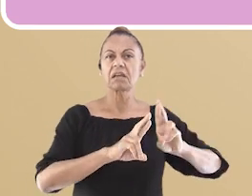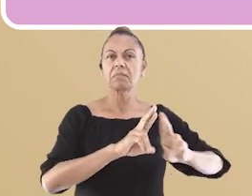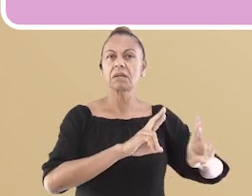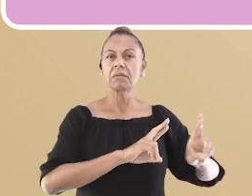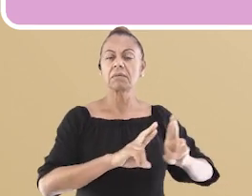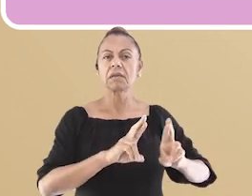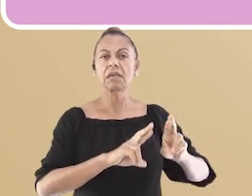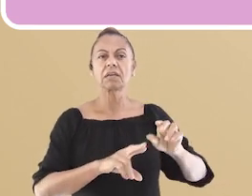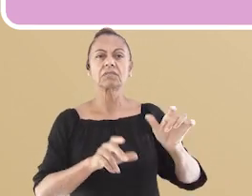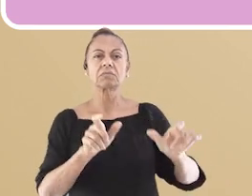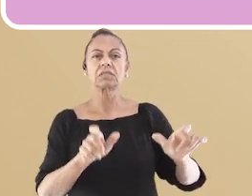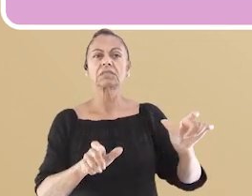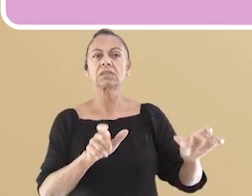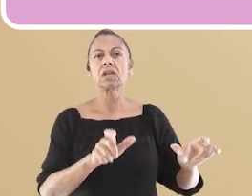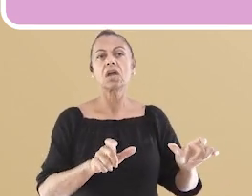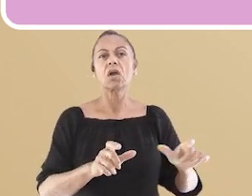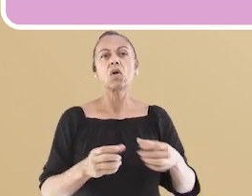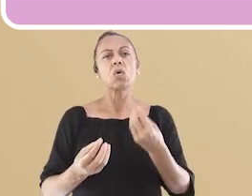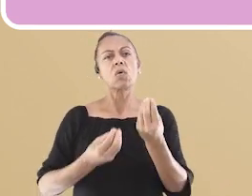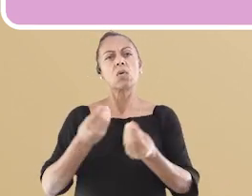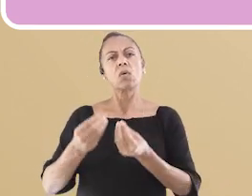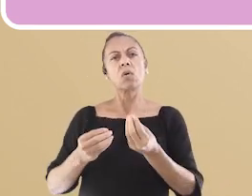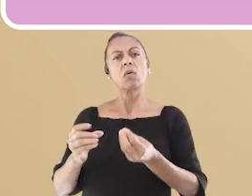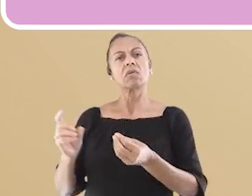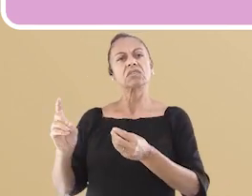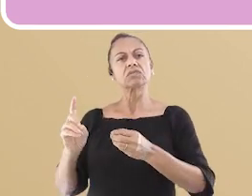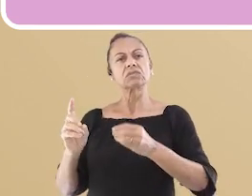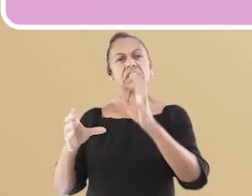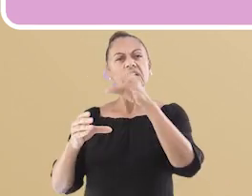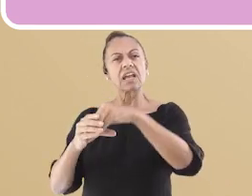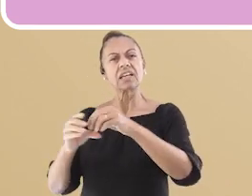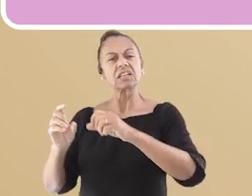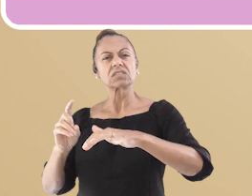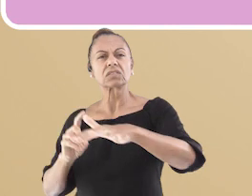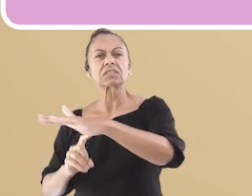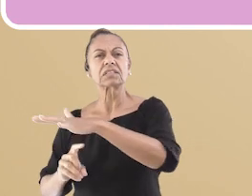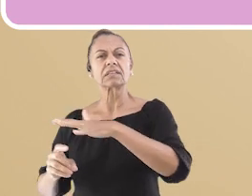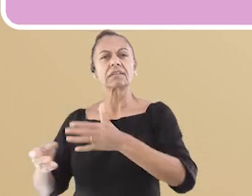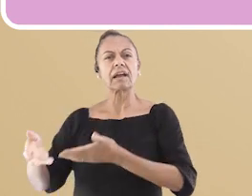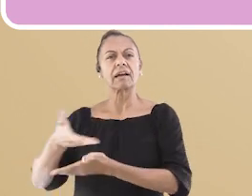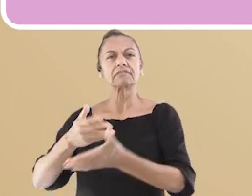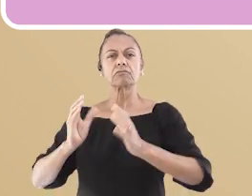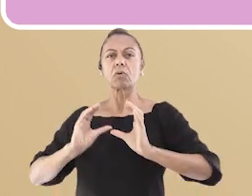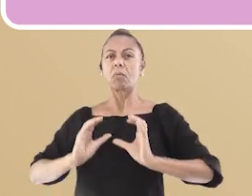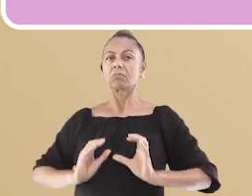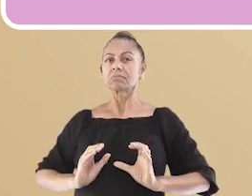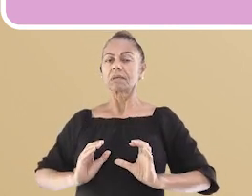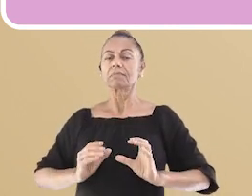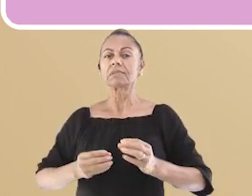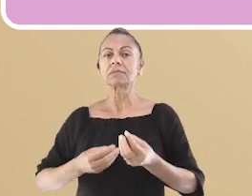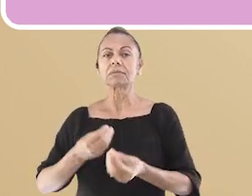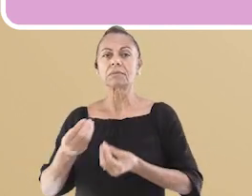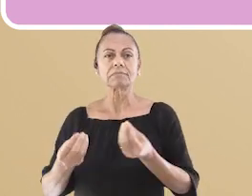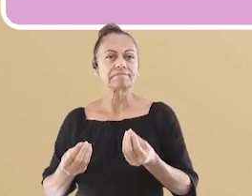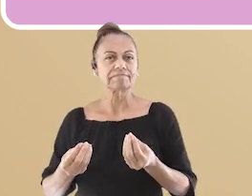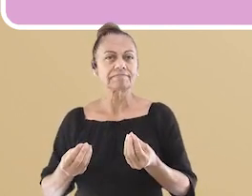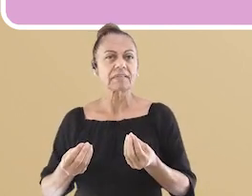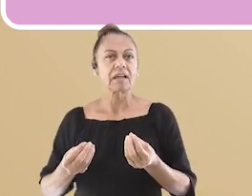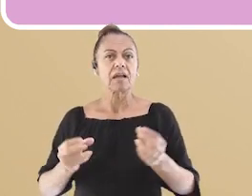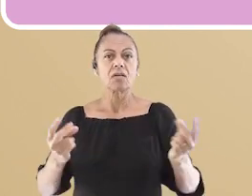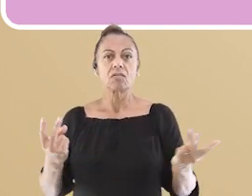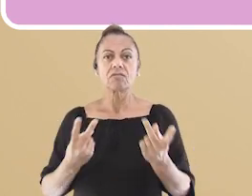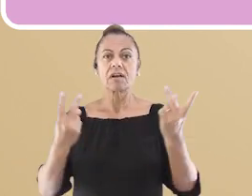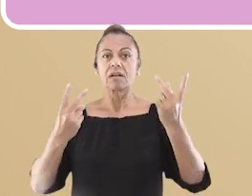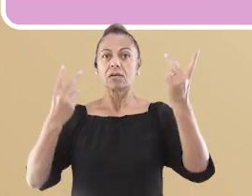determinam os relacionamentos entre os indivíduos, o comportamento em sociedade, a interação deles com o meio